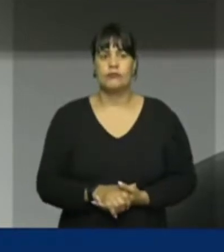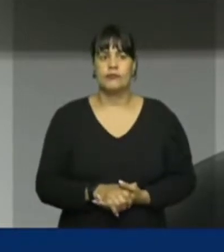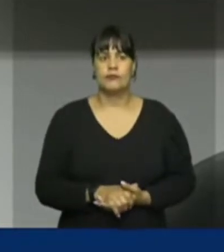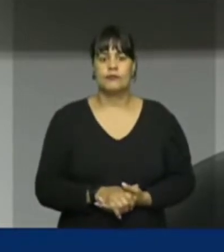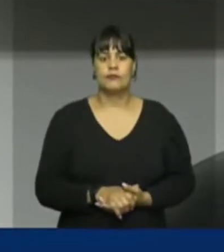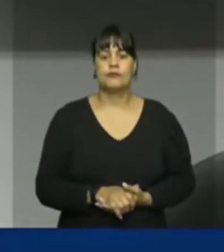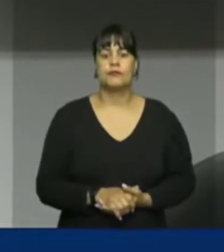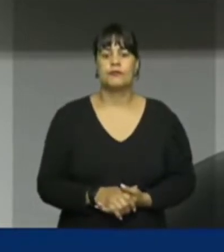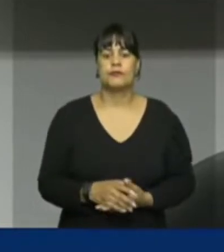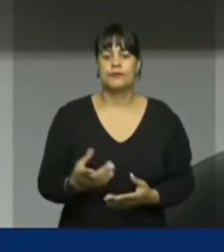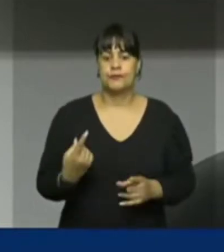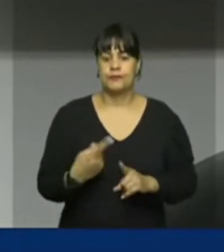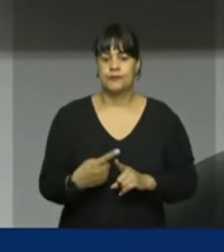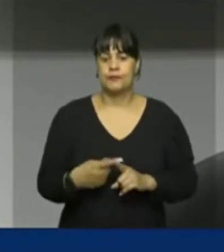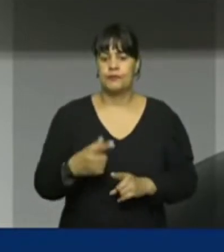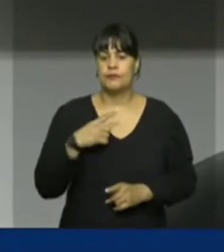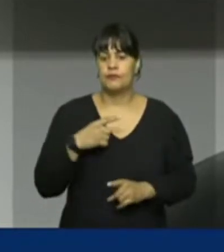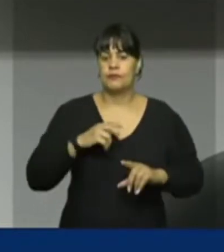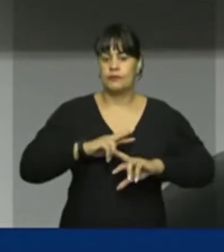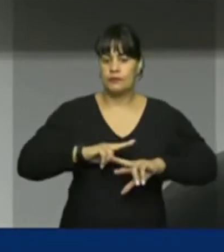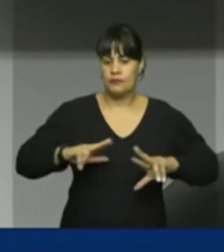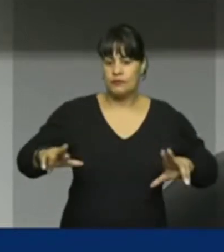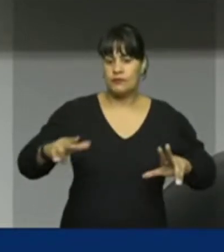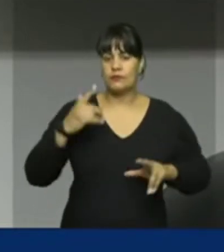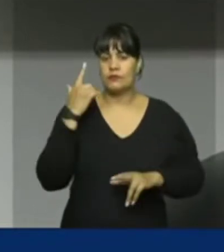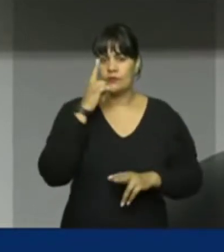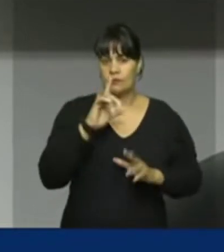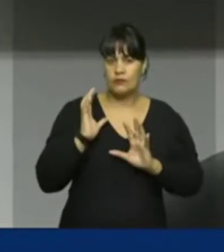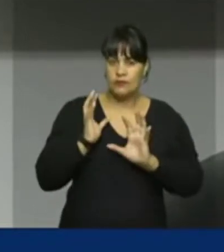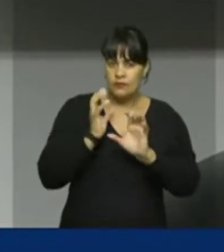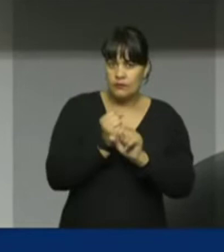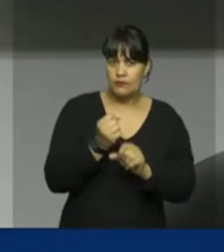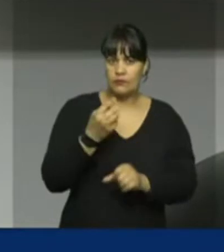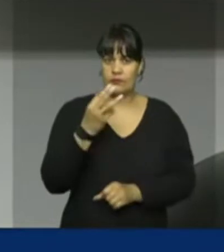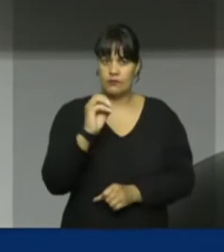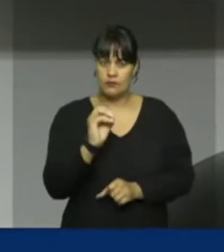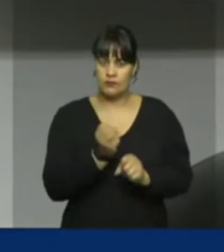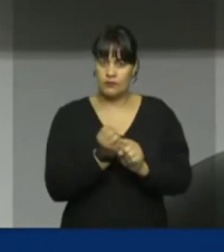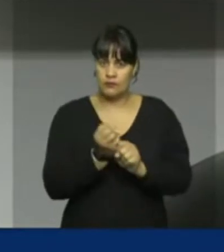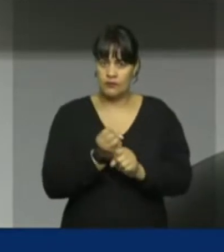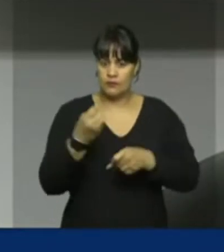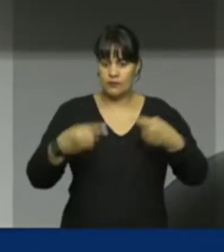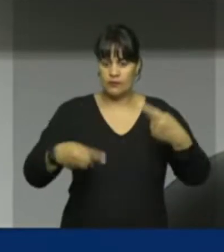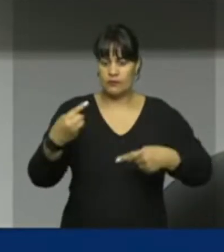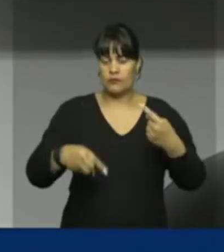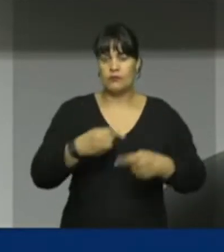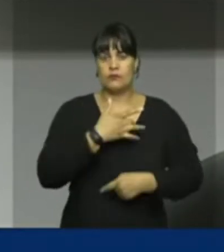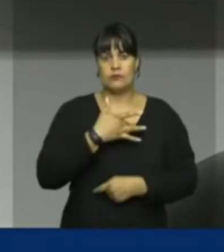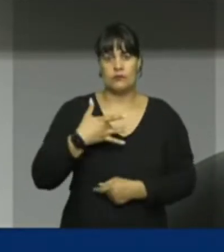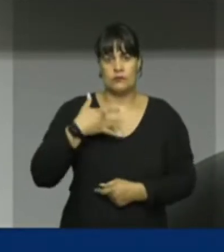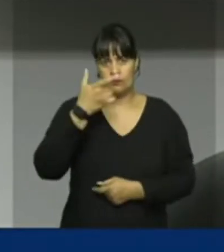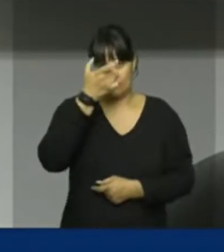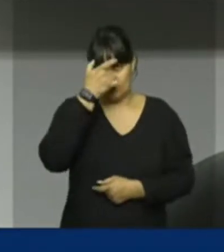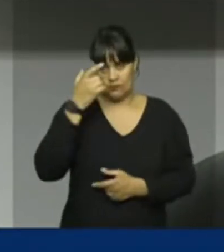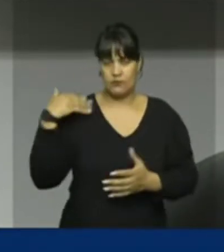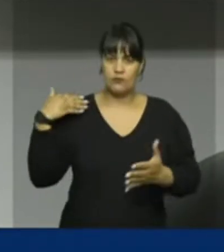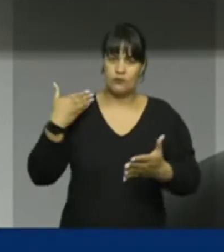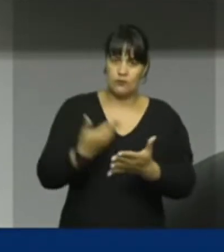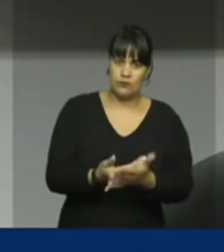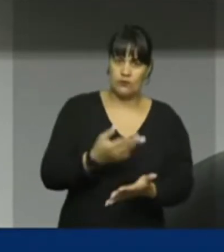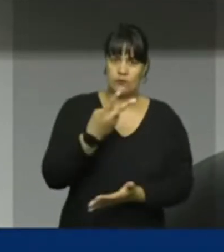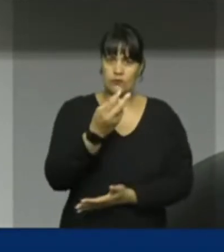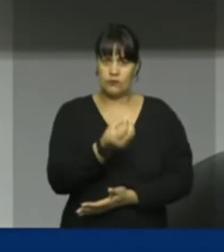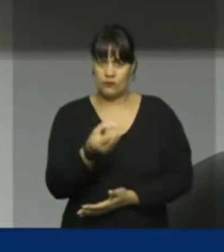vários ganhos que foram acessados nos últimos 30 anos na política de saúde mental brasileira, desde 2006, vem